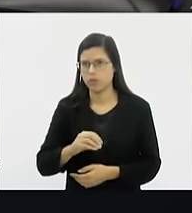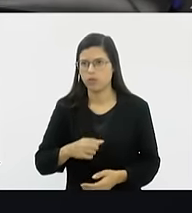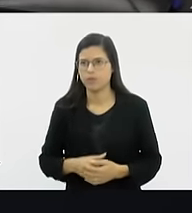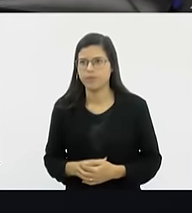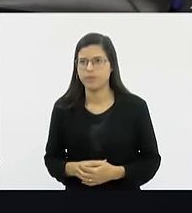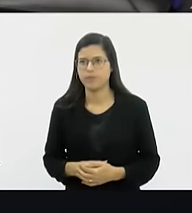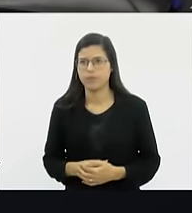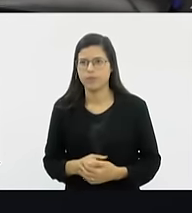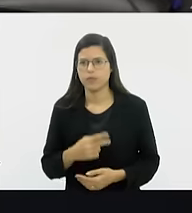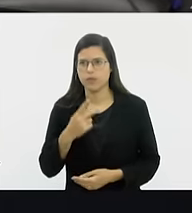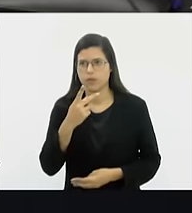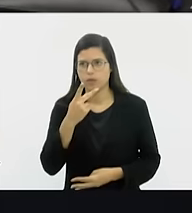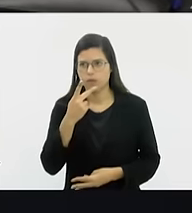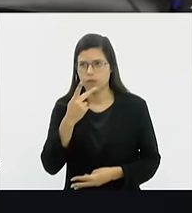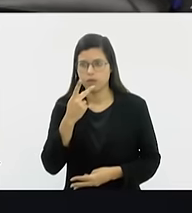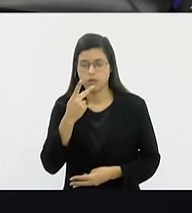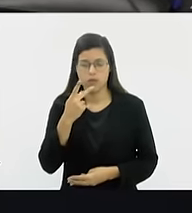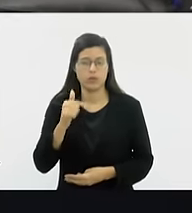mencionando ele